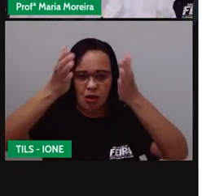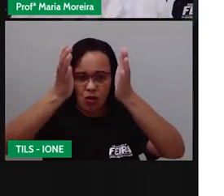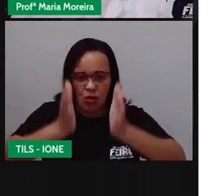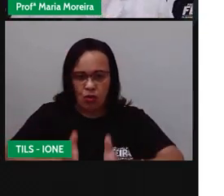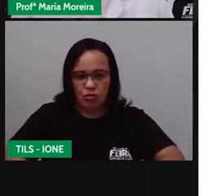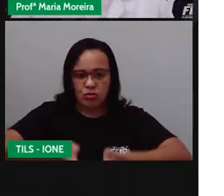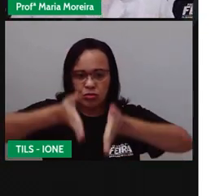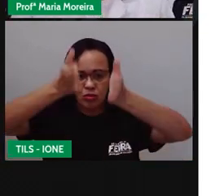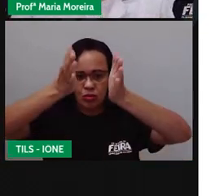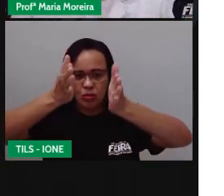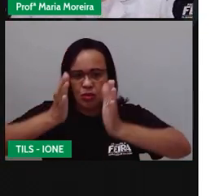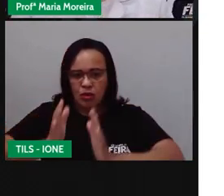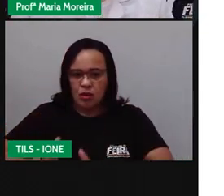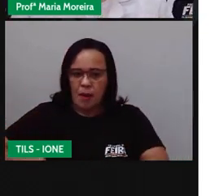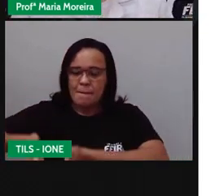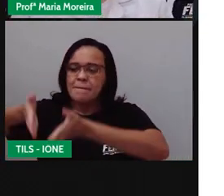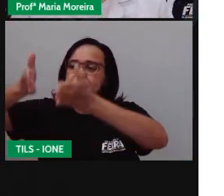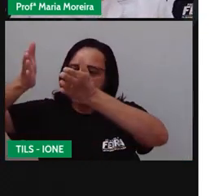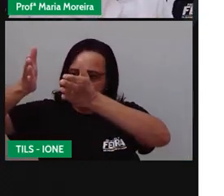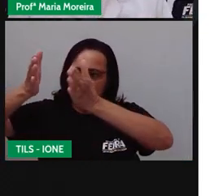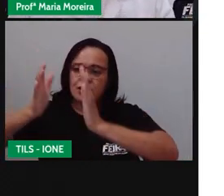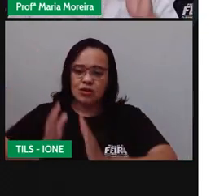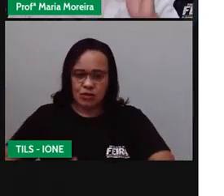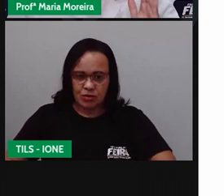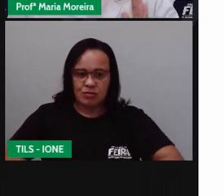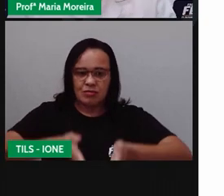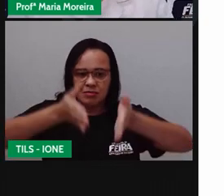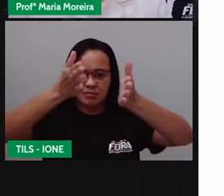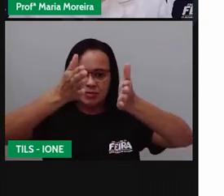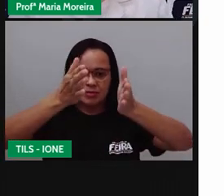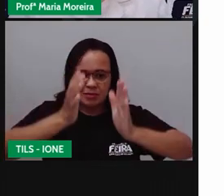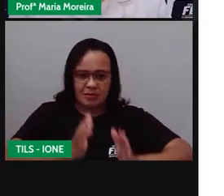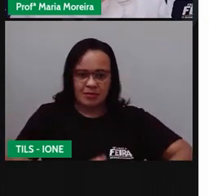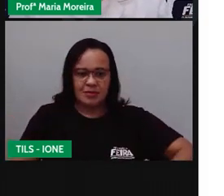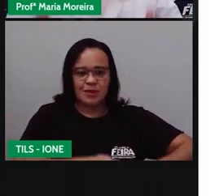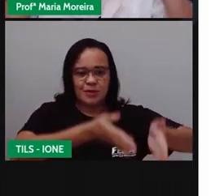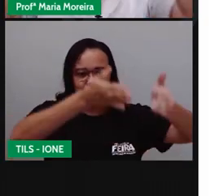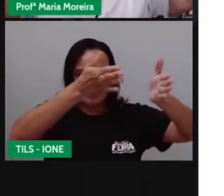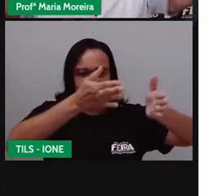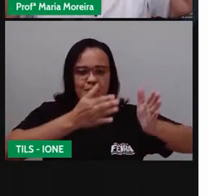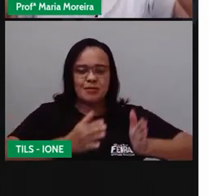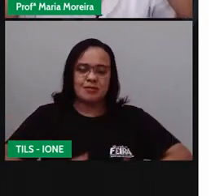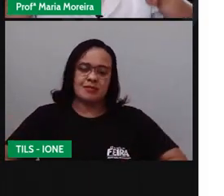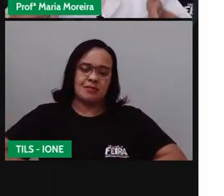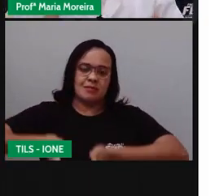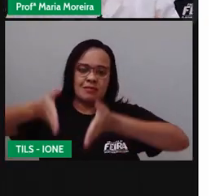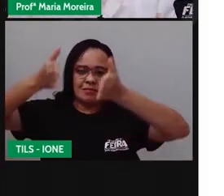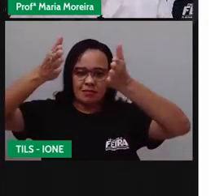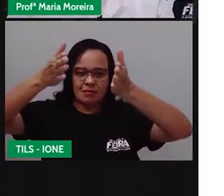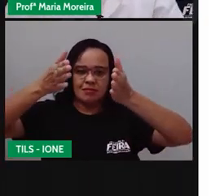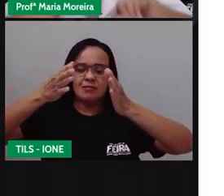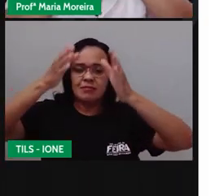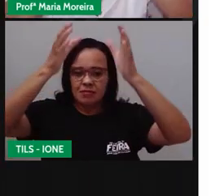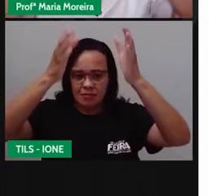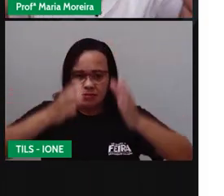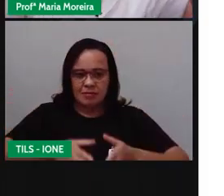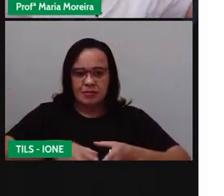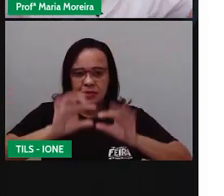coluna. Coluna é tipo aquelas pilastras, né? Que tem nas casas que tem varanda. Ó,